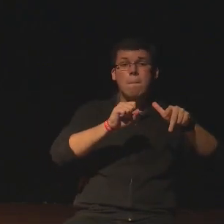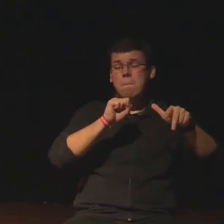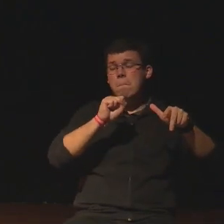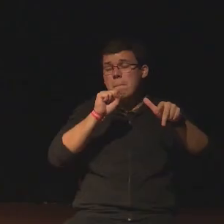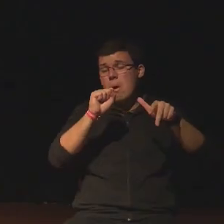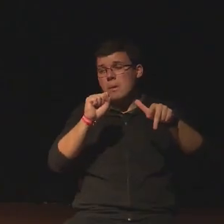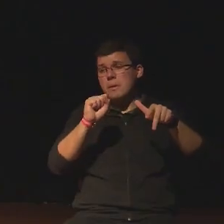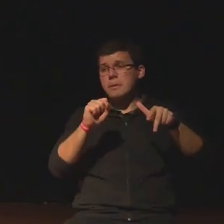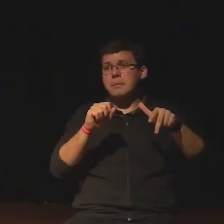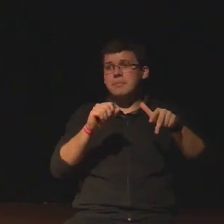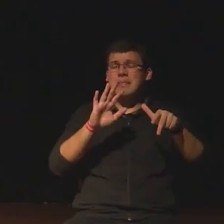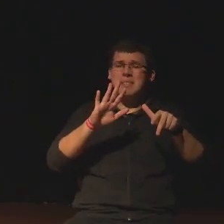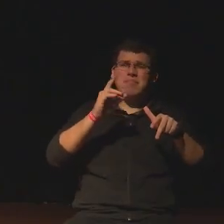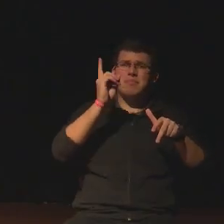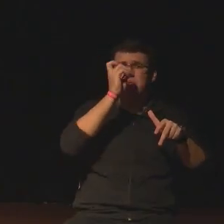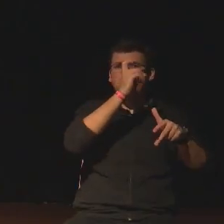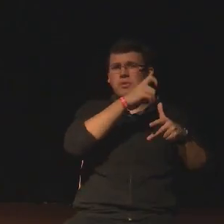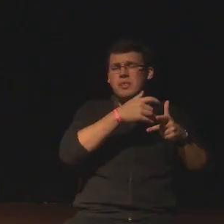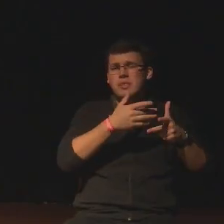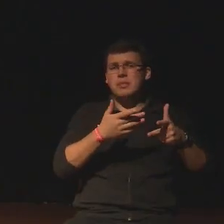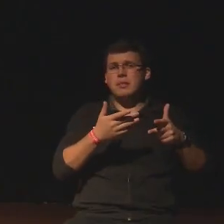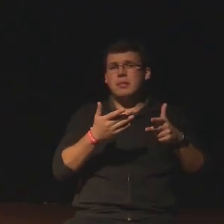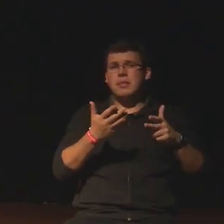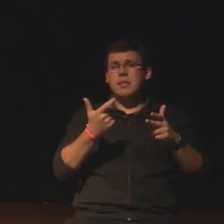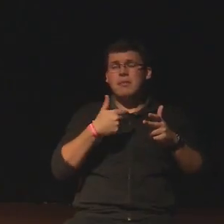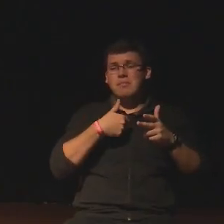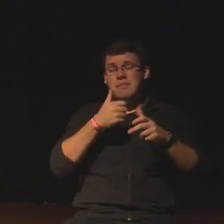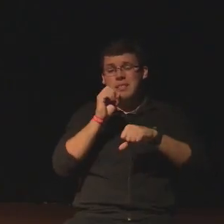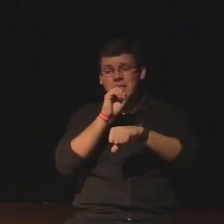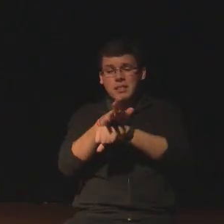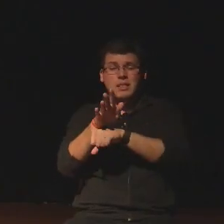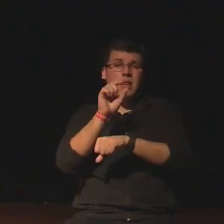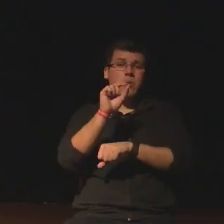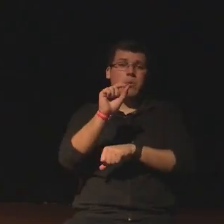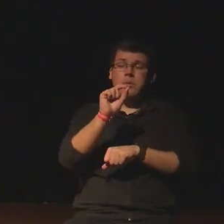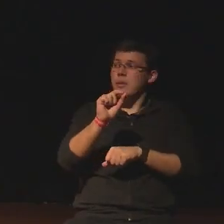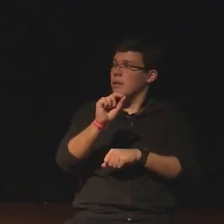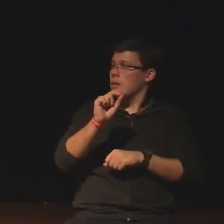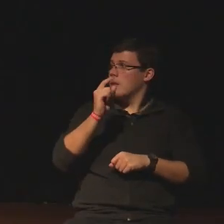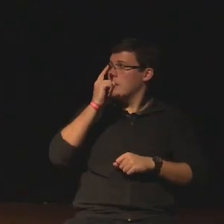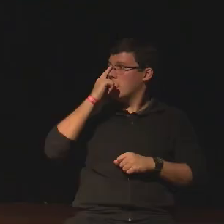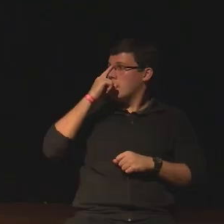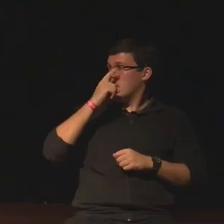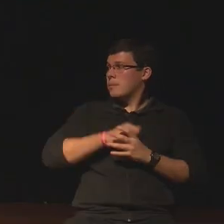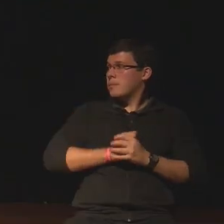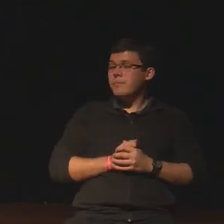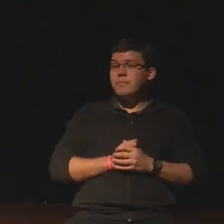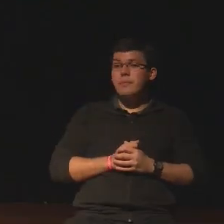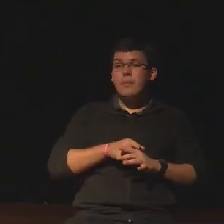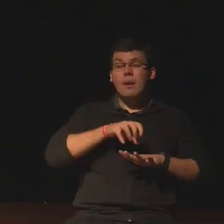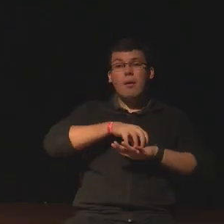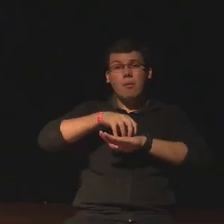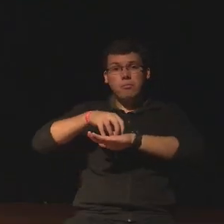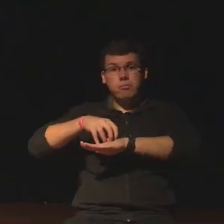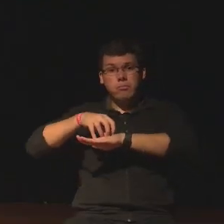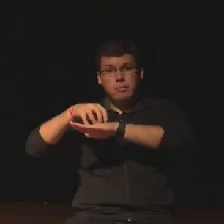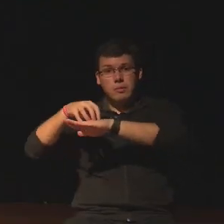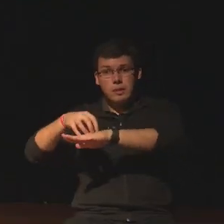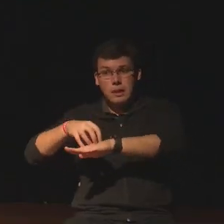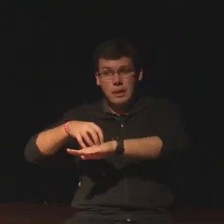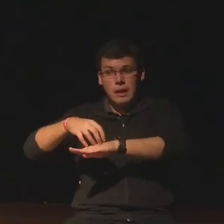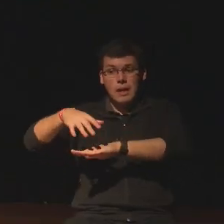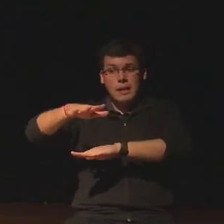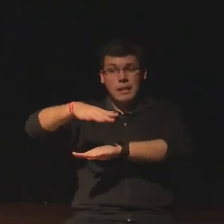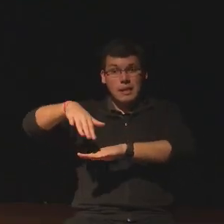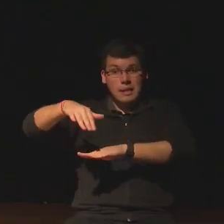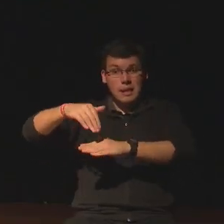entrar. Então, a minha sugestão que eu queria trazer é uma solução de mobilidade para o pessoal que está nesse ponto de